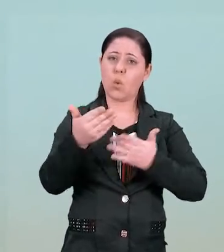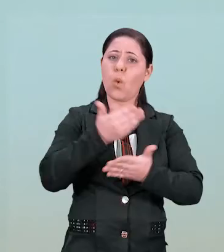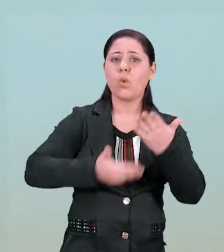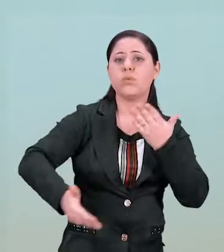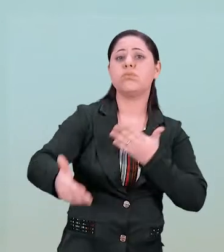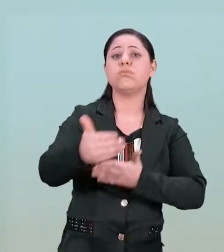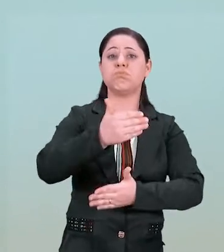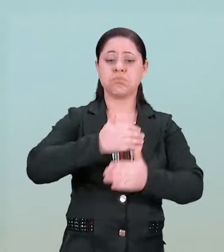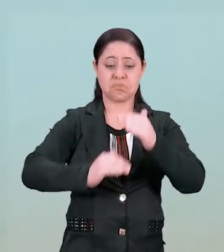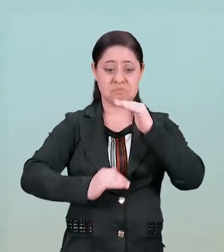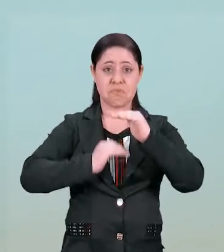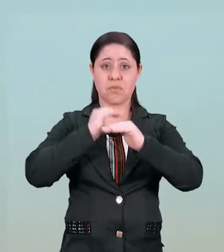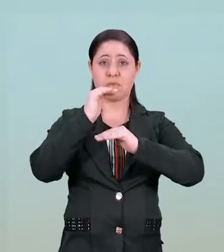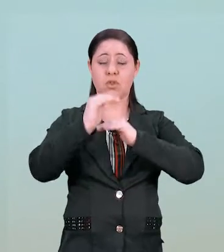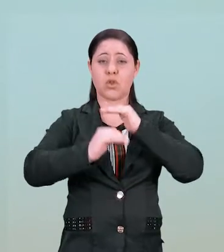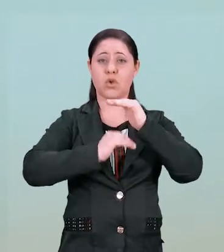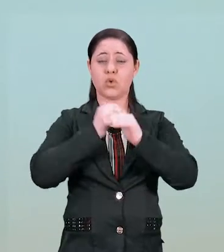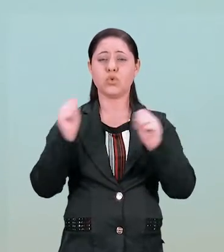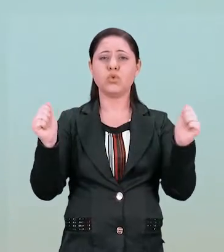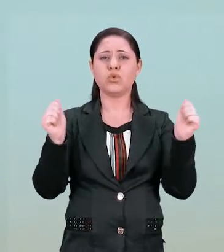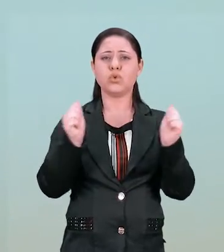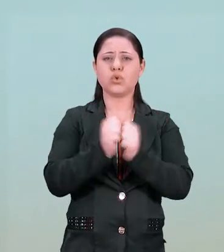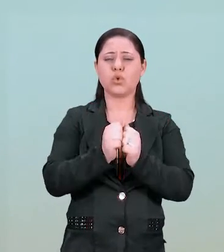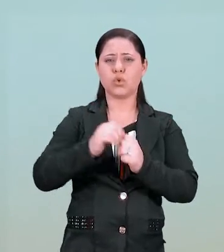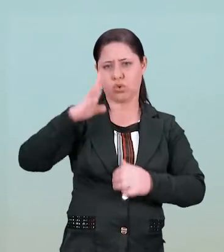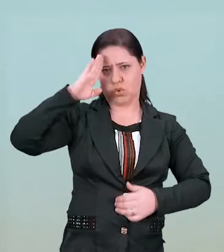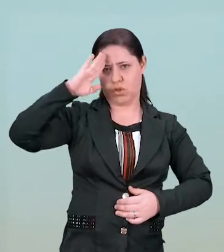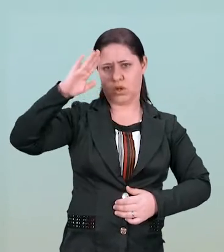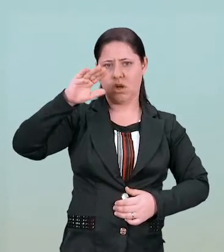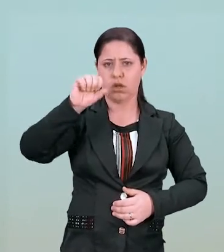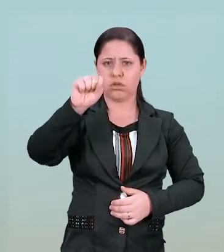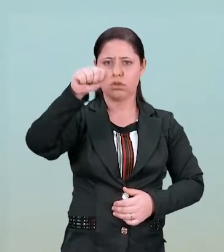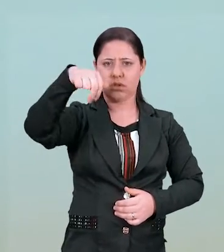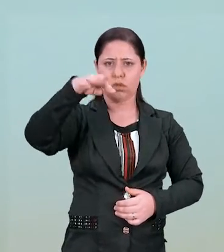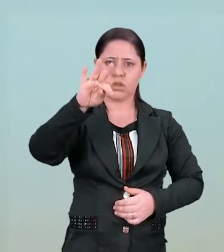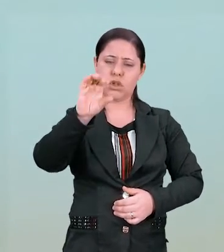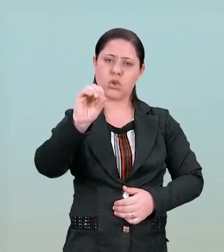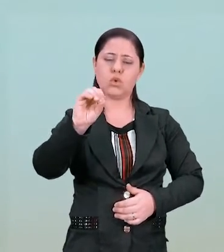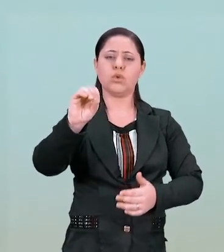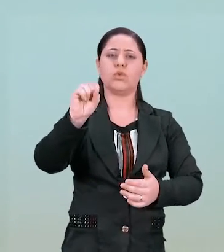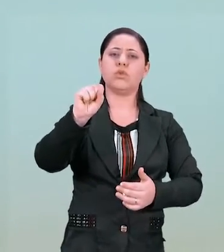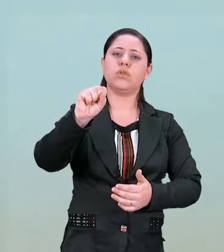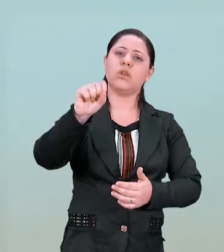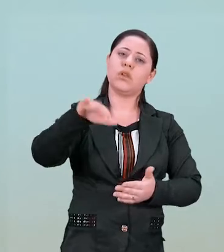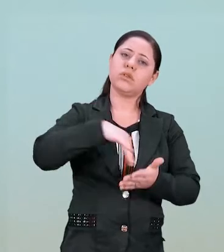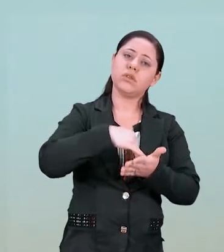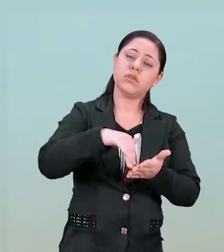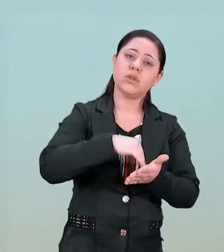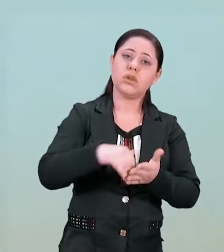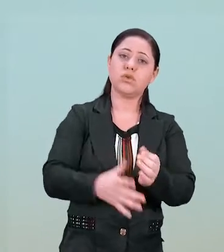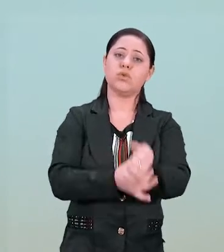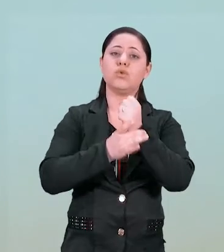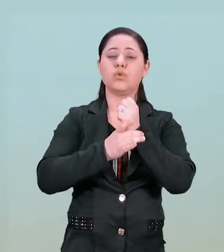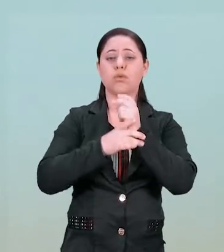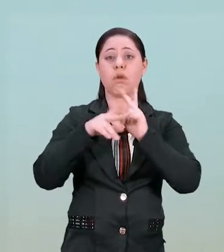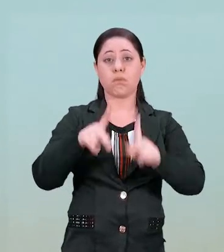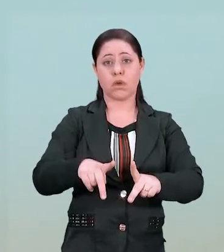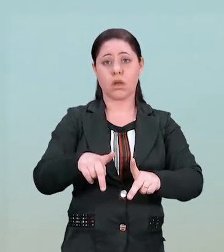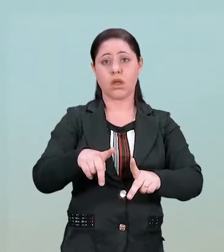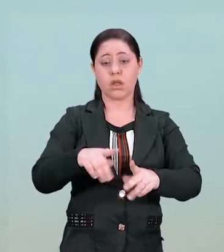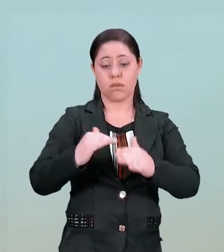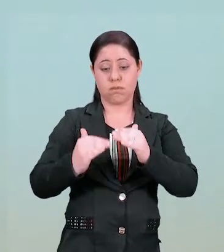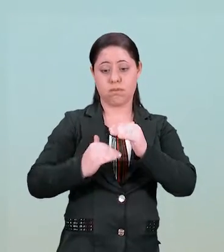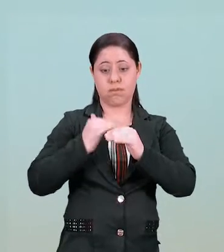evoluída com o general Santos Cruz, que era o secretário nacional de Justiça e Segurança Pública e que avançou muito em